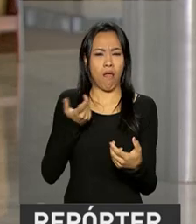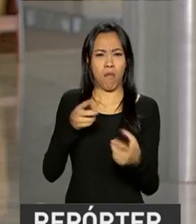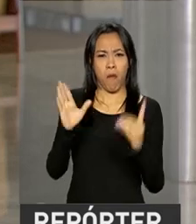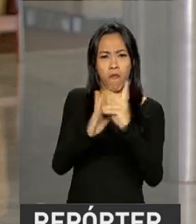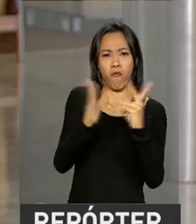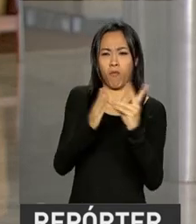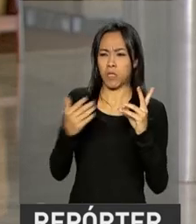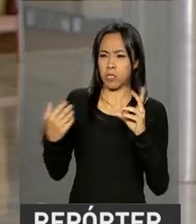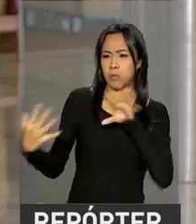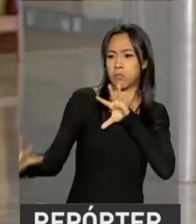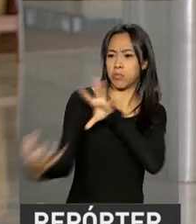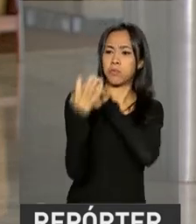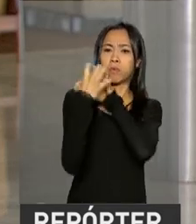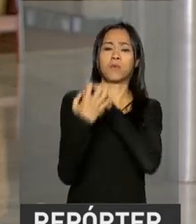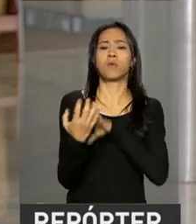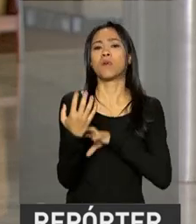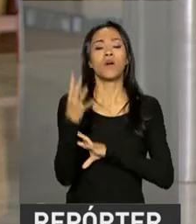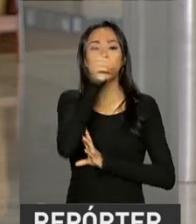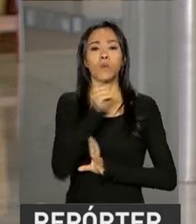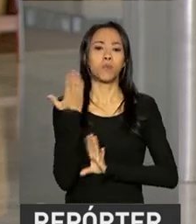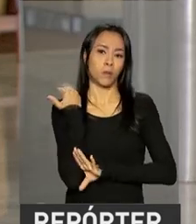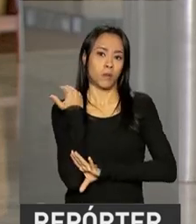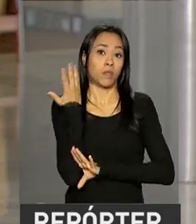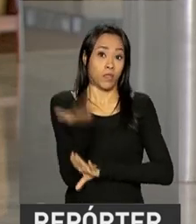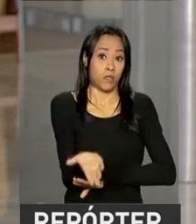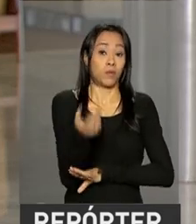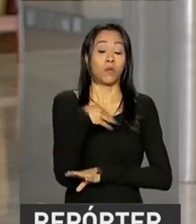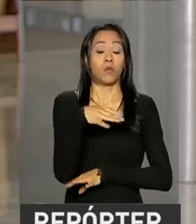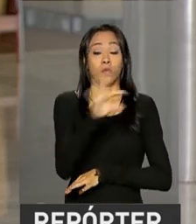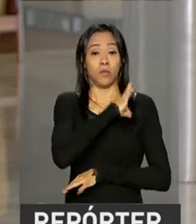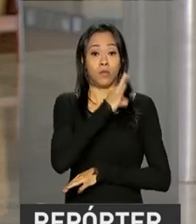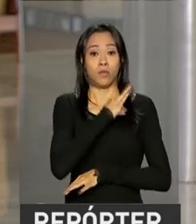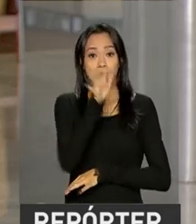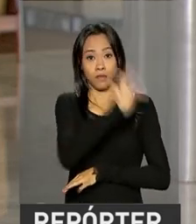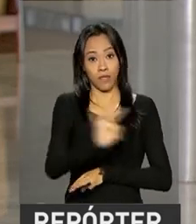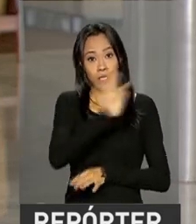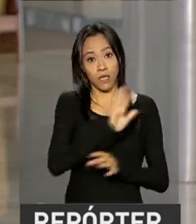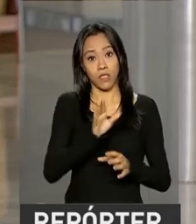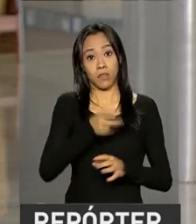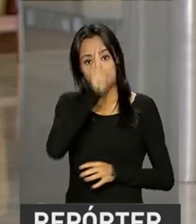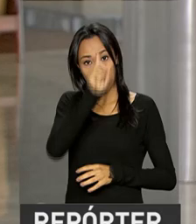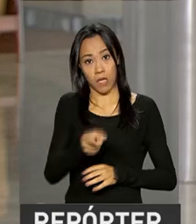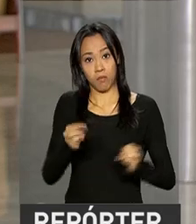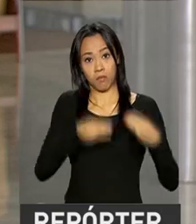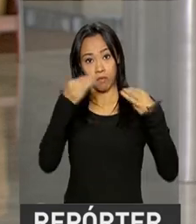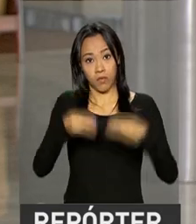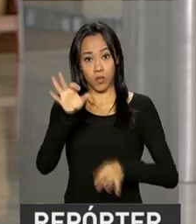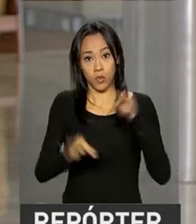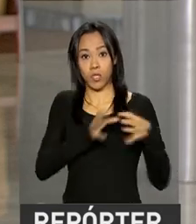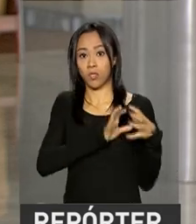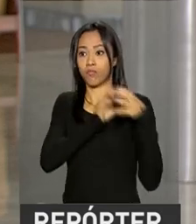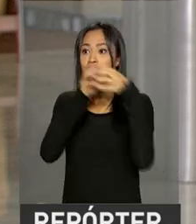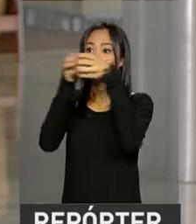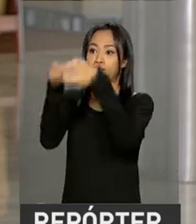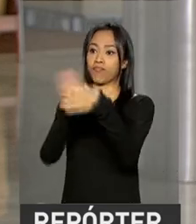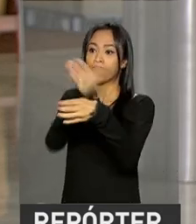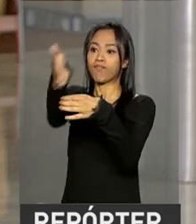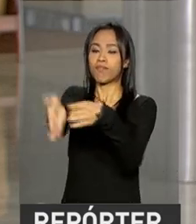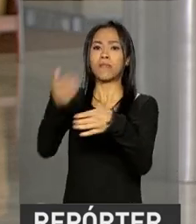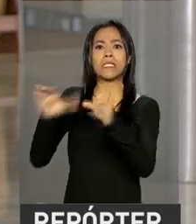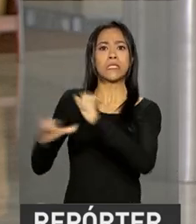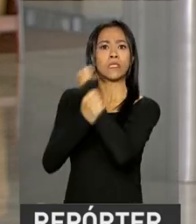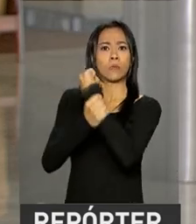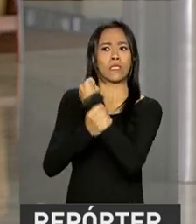fogo no último domingo. Os policiais federais enviados pelo Ministério da Justiça vão garantir a segurança no local e